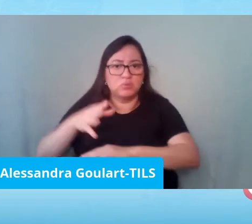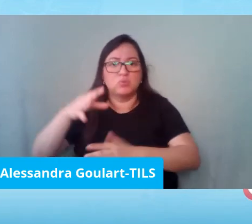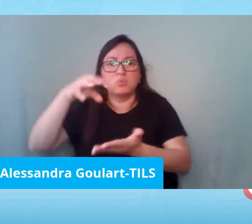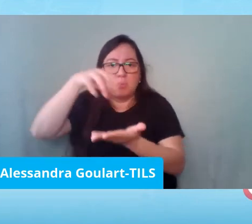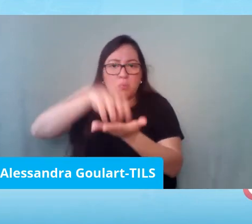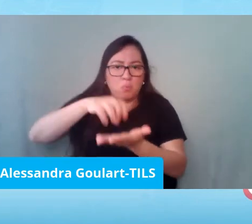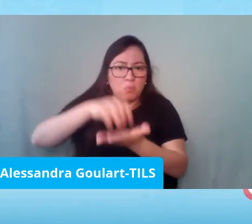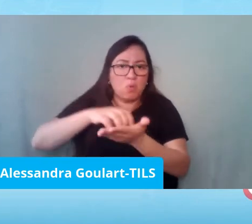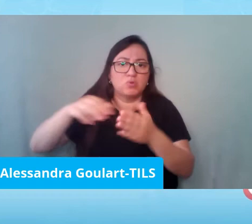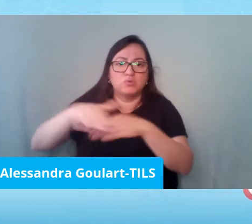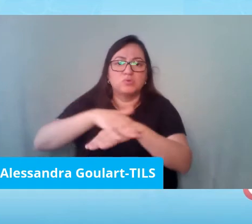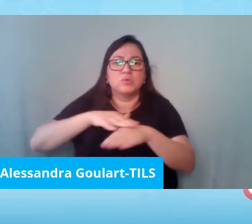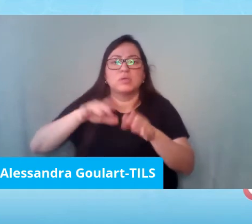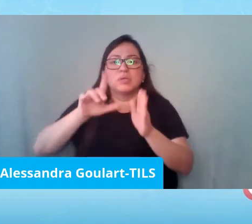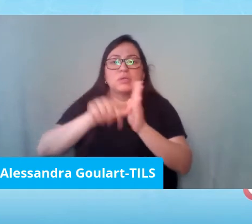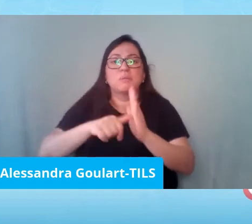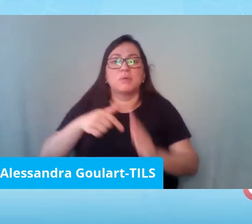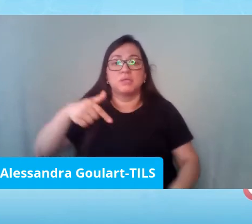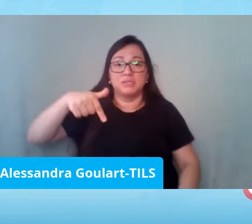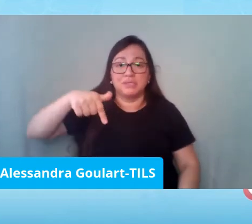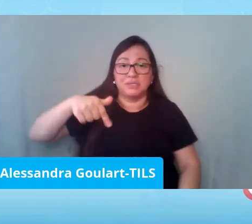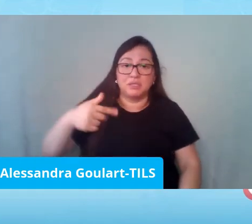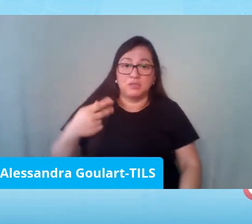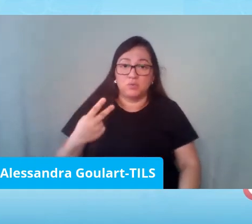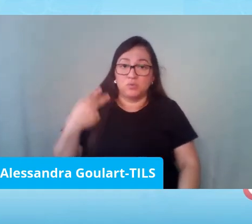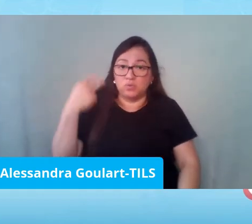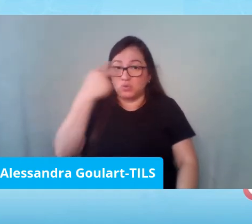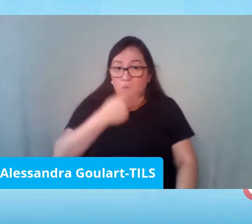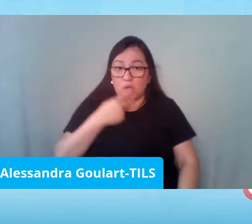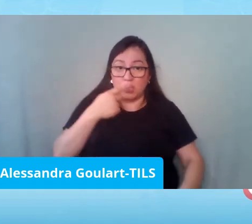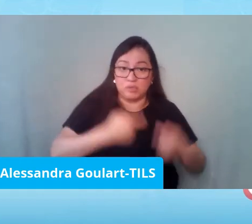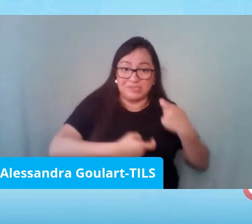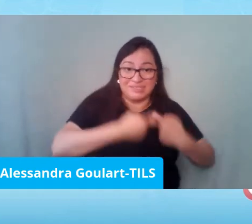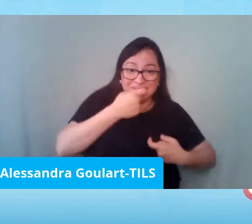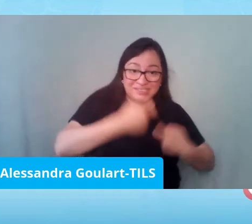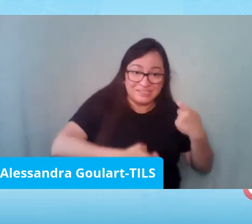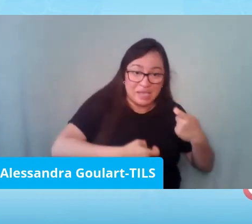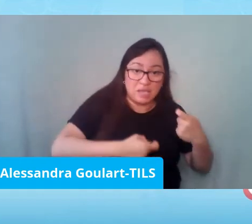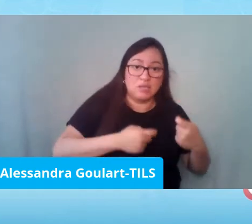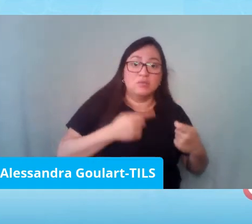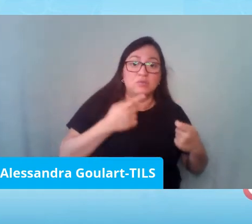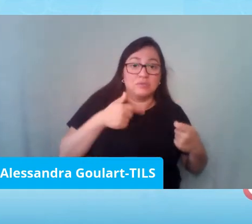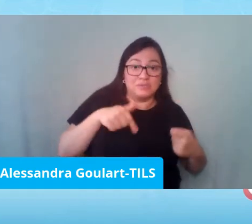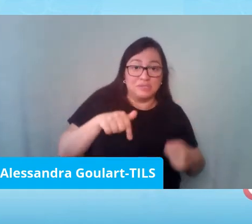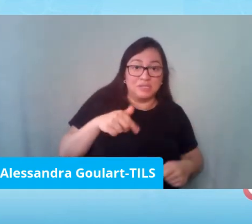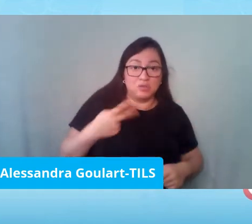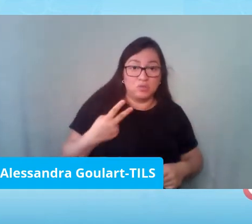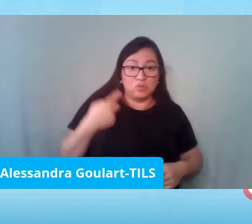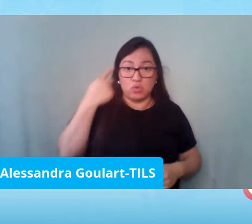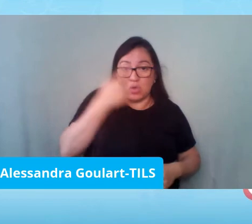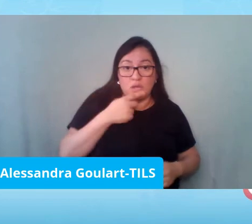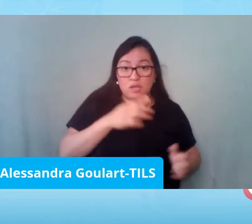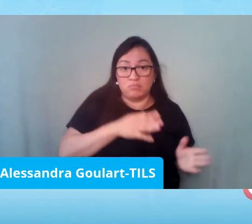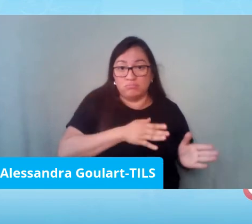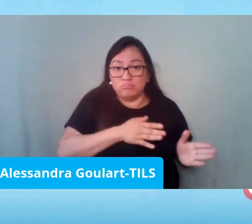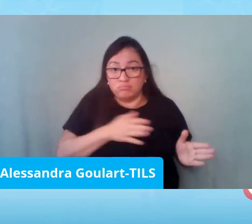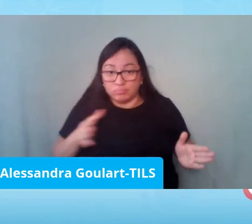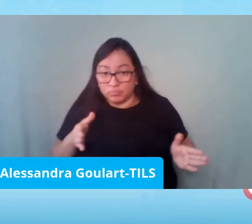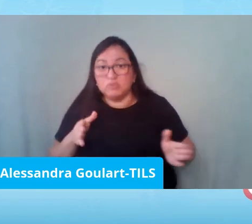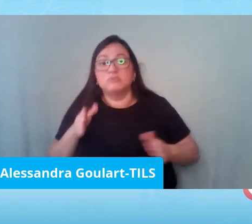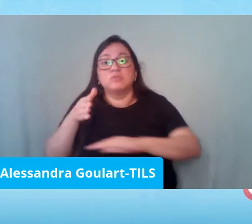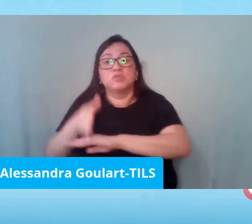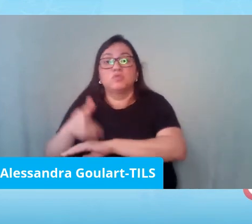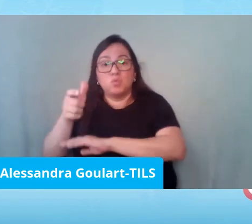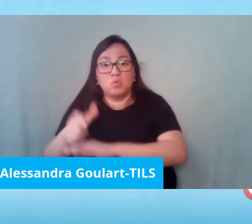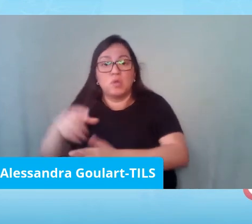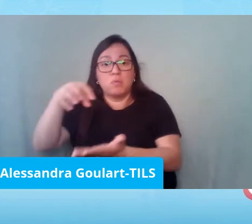72 horas após a relação, e a importância de procurar a unidade de saúde. e encaminhar a puérpera ao serviço